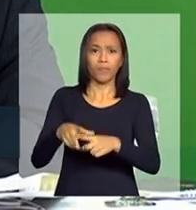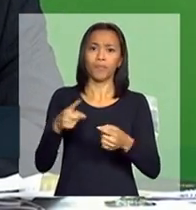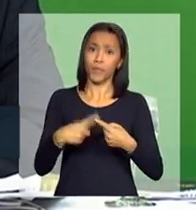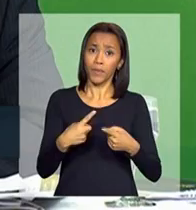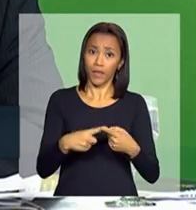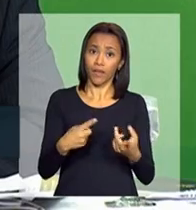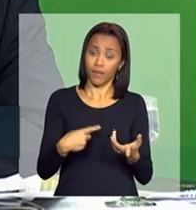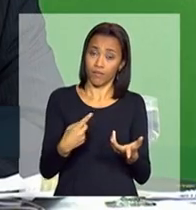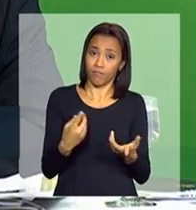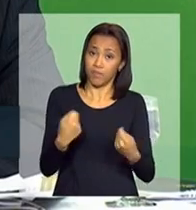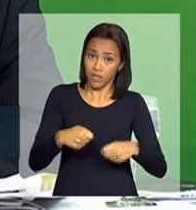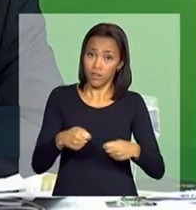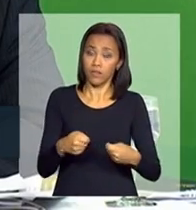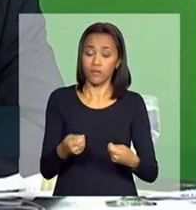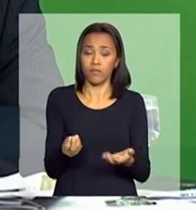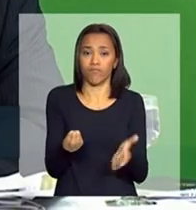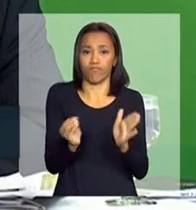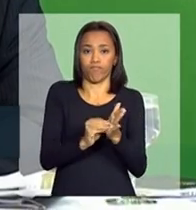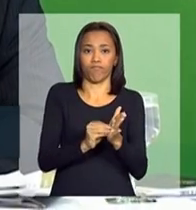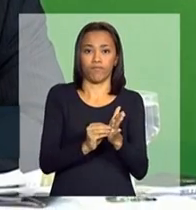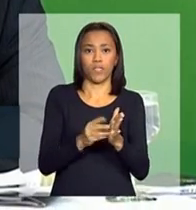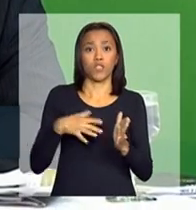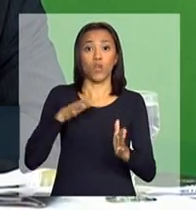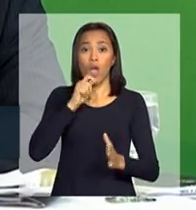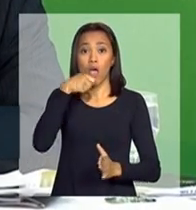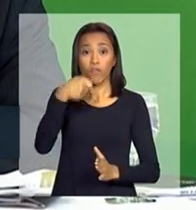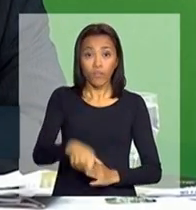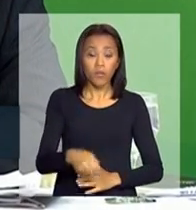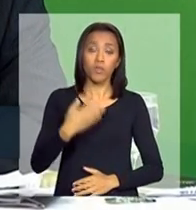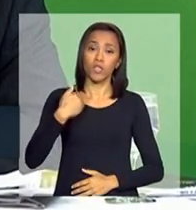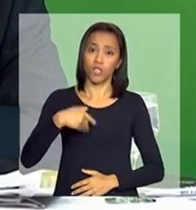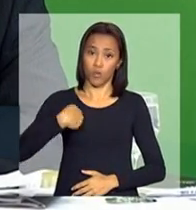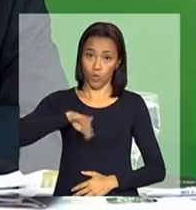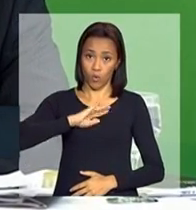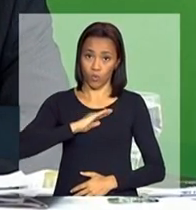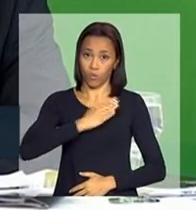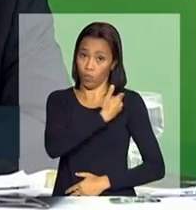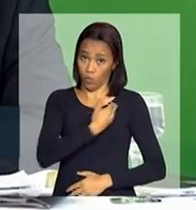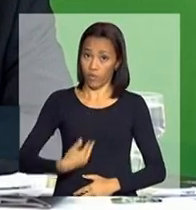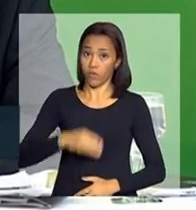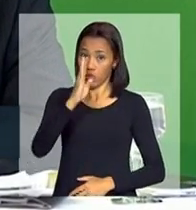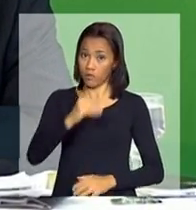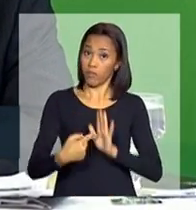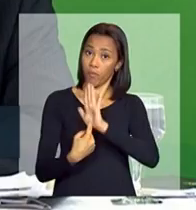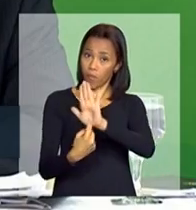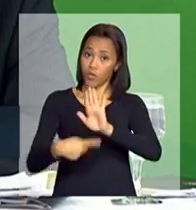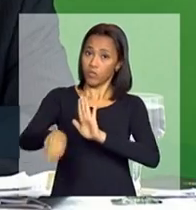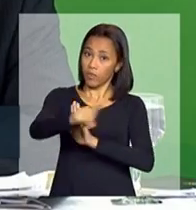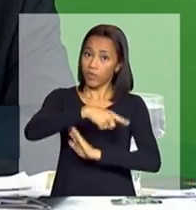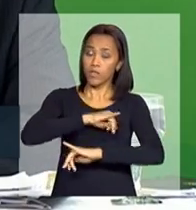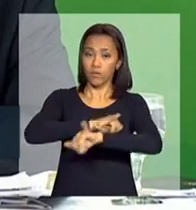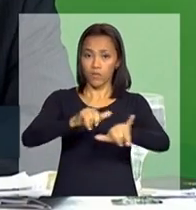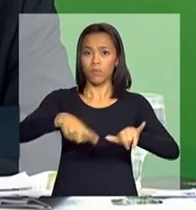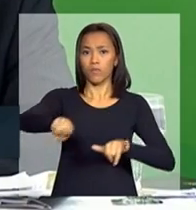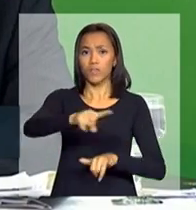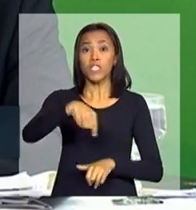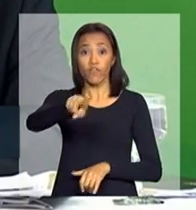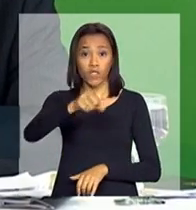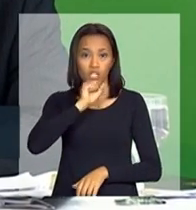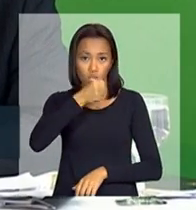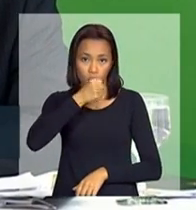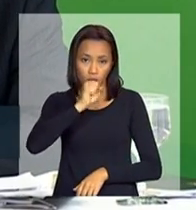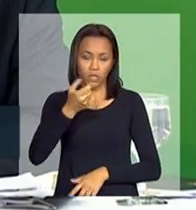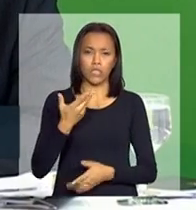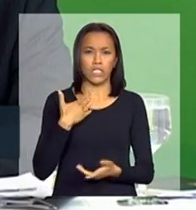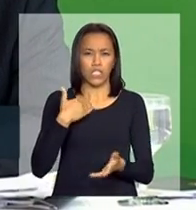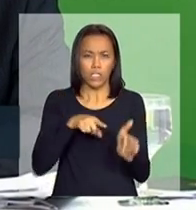positivo só confirma aquilo que o governo brasileiro tá dizendo para vocês e que vocês J que